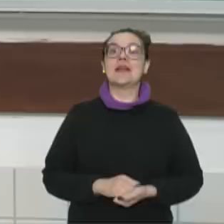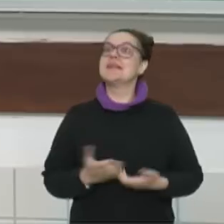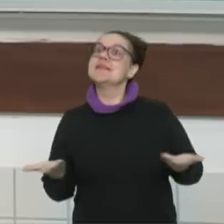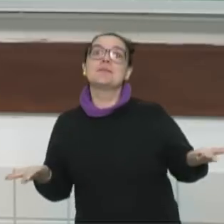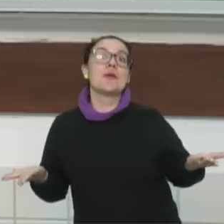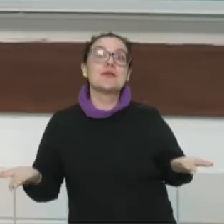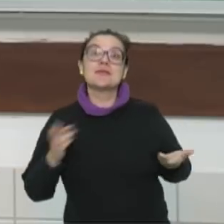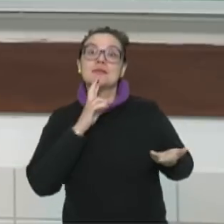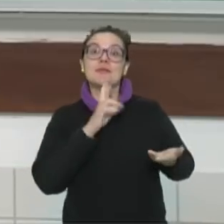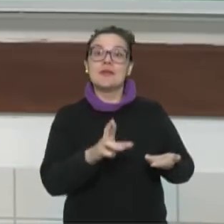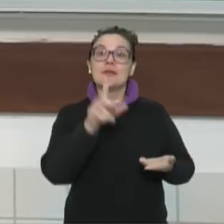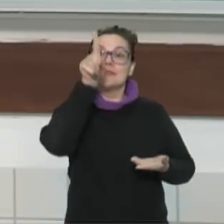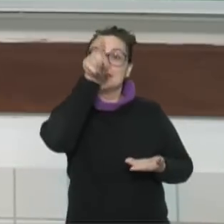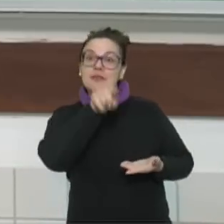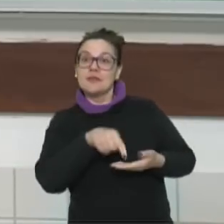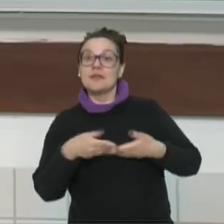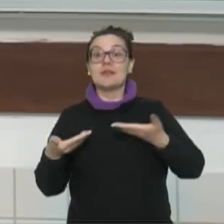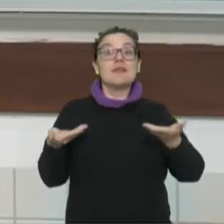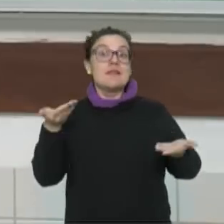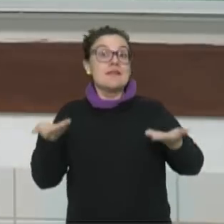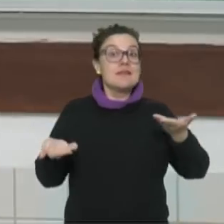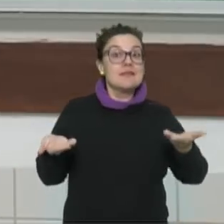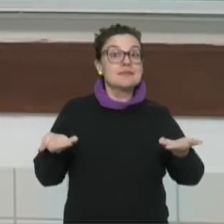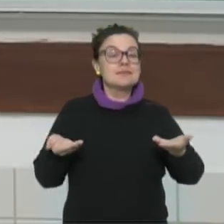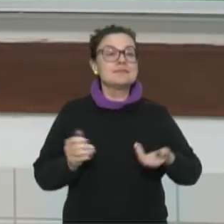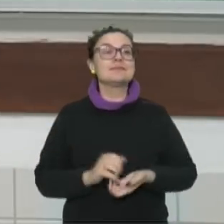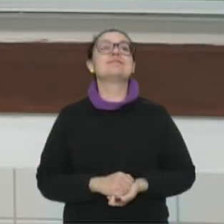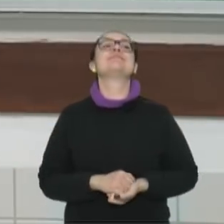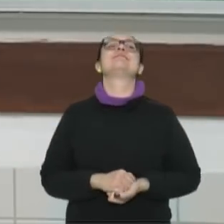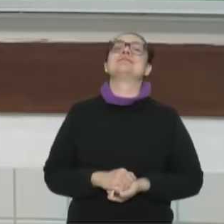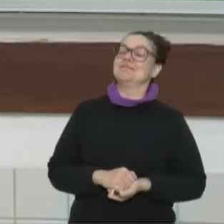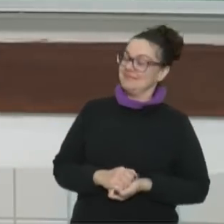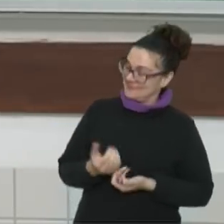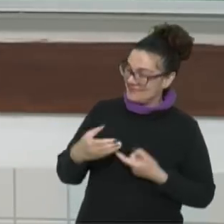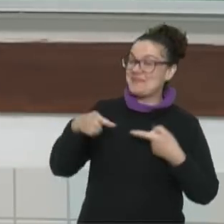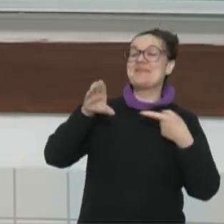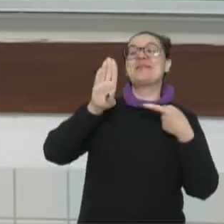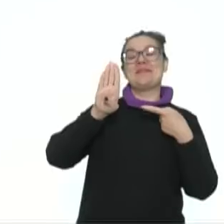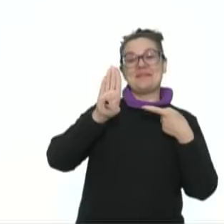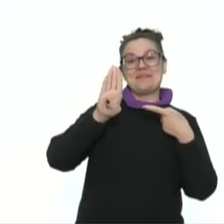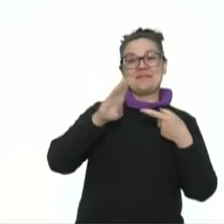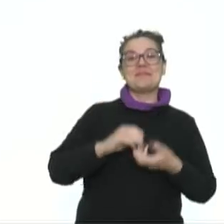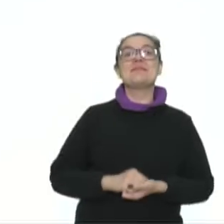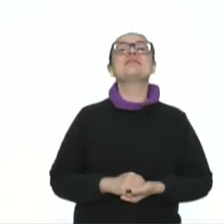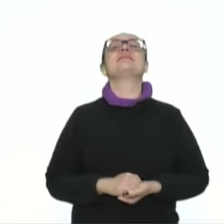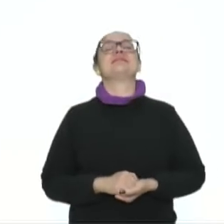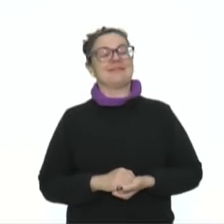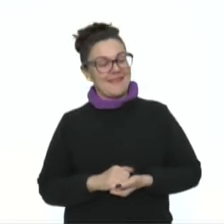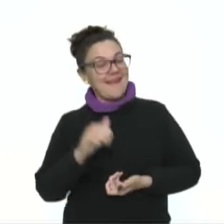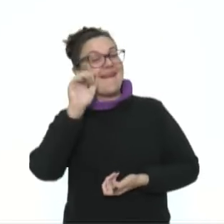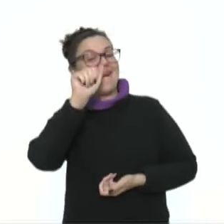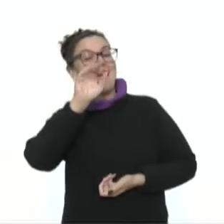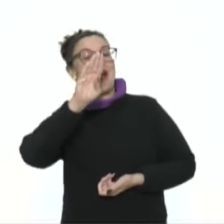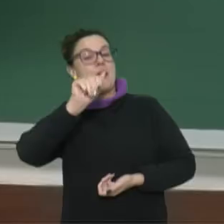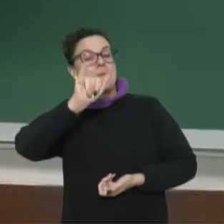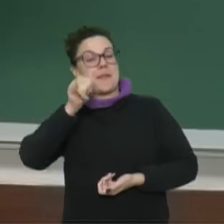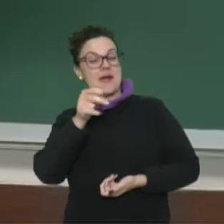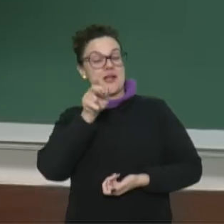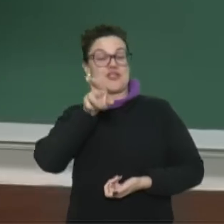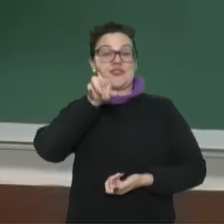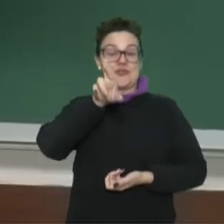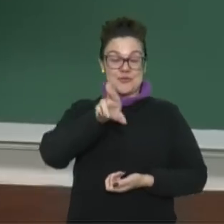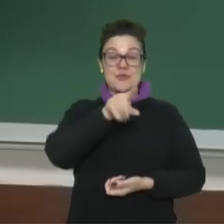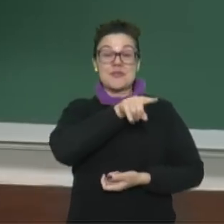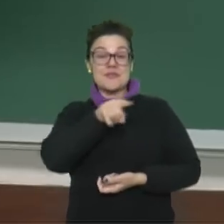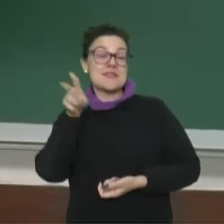E a resposta correta é... A alternativa correta, abajur, né? Até se vocês